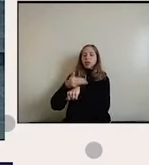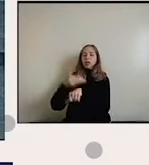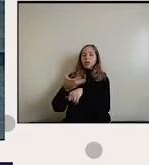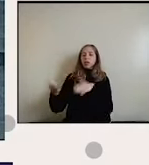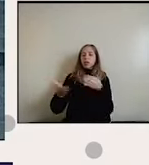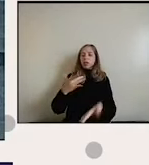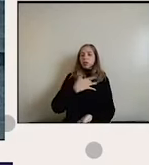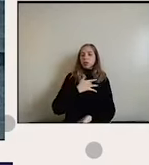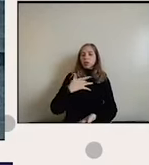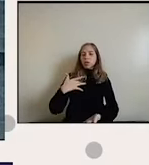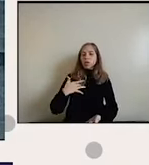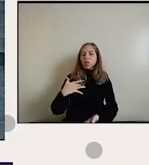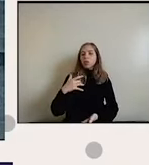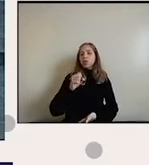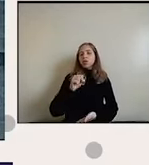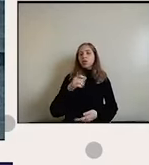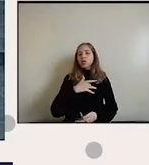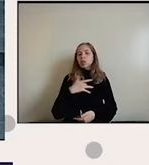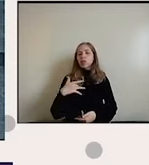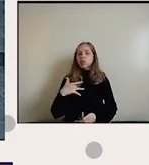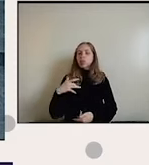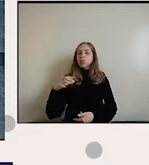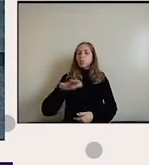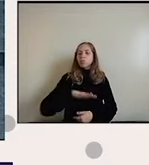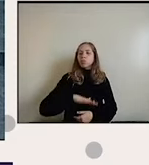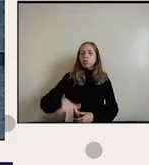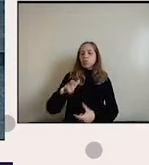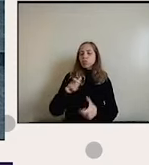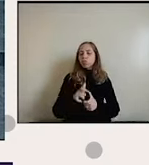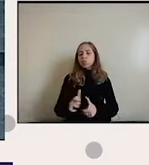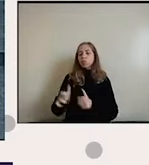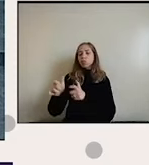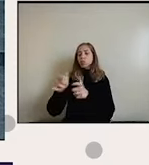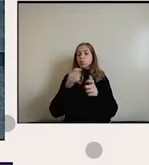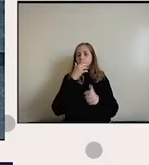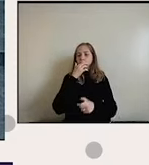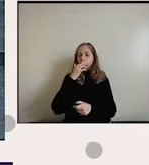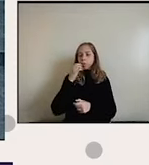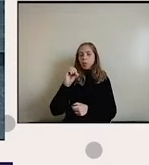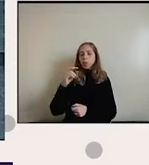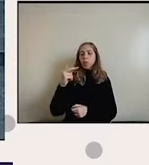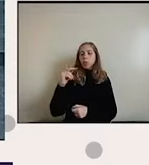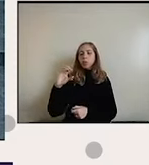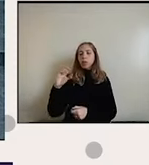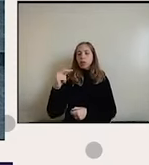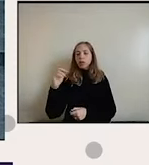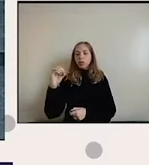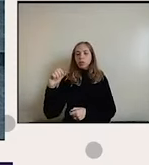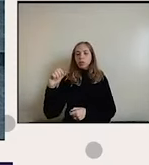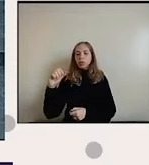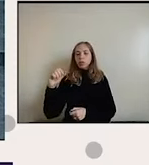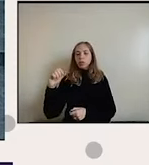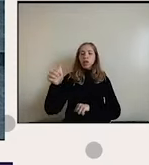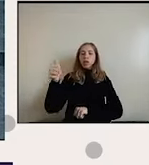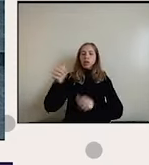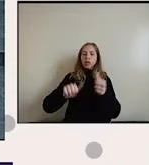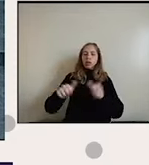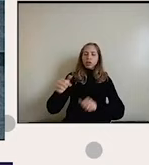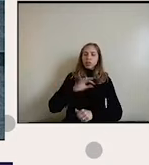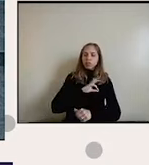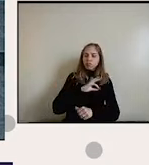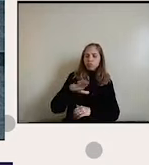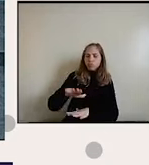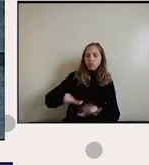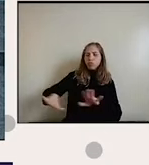vários locais, né? E, atualmente, ela é analista pericial em medicina do trabalho do